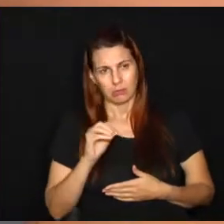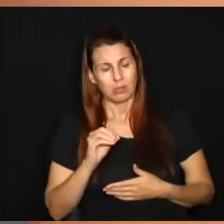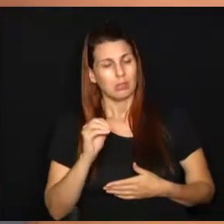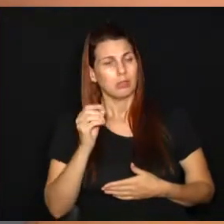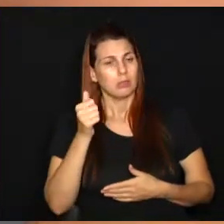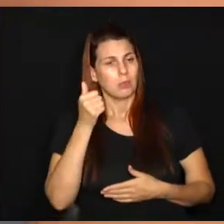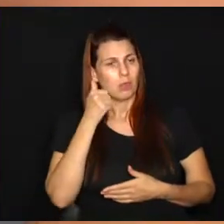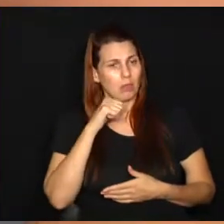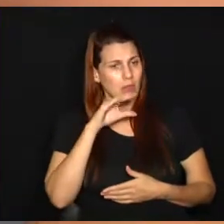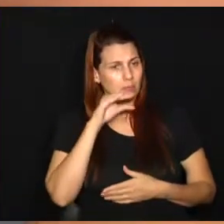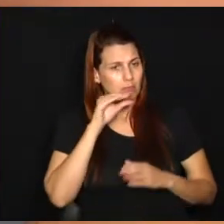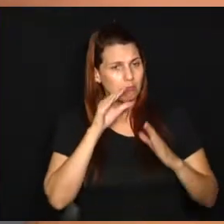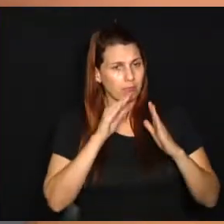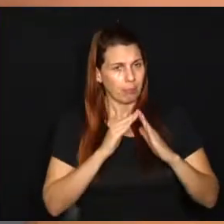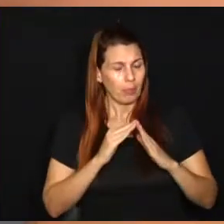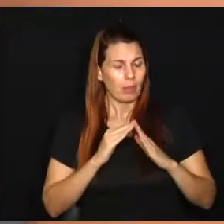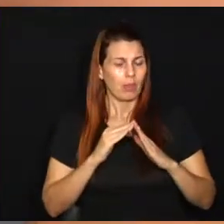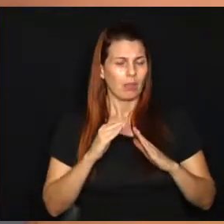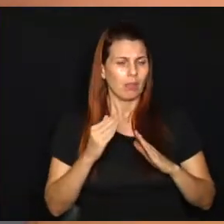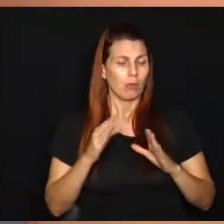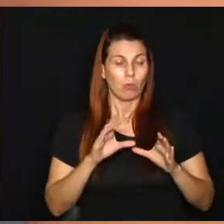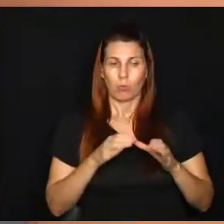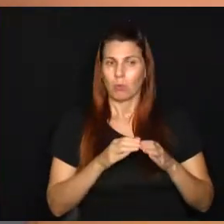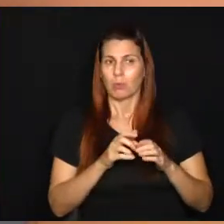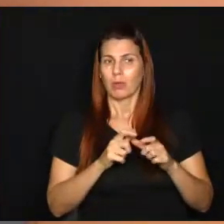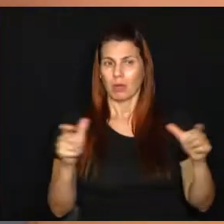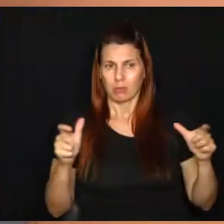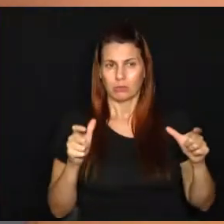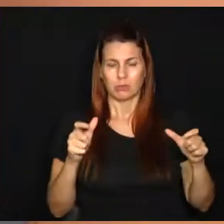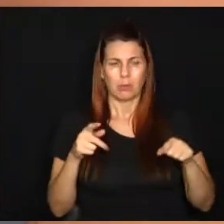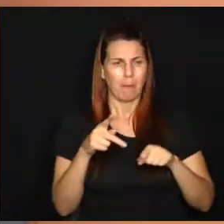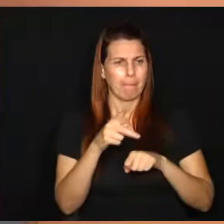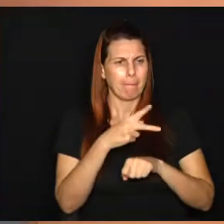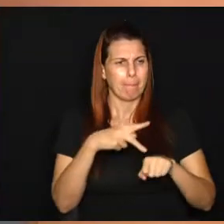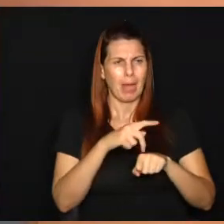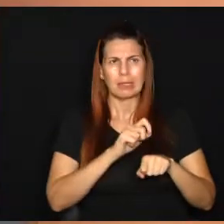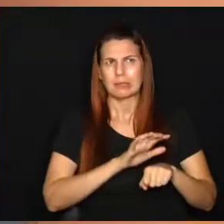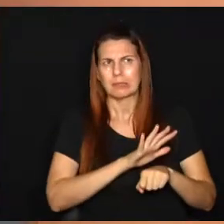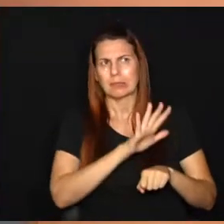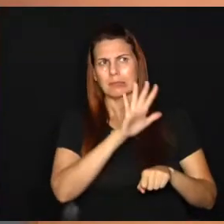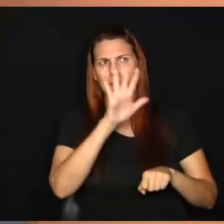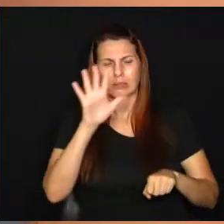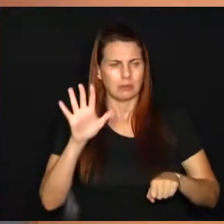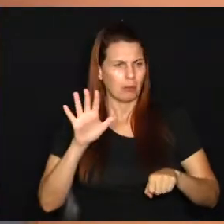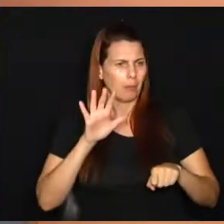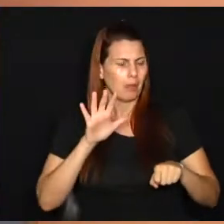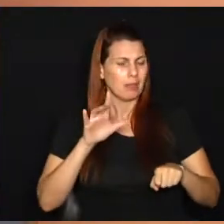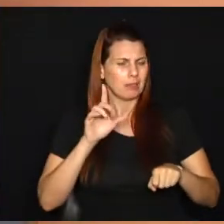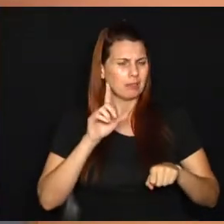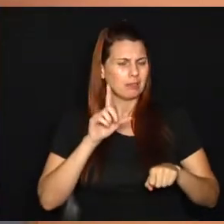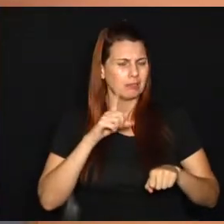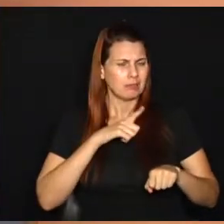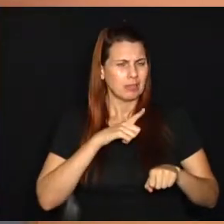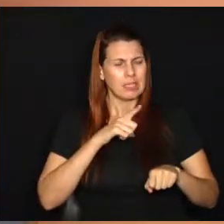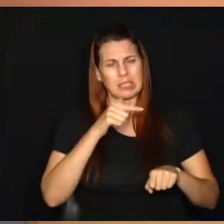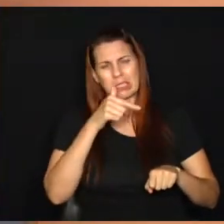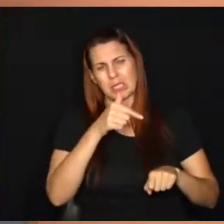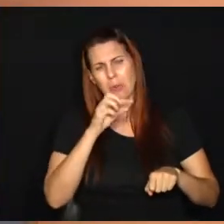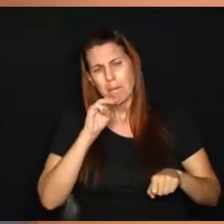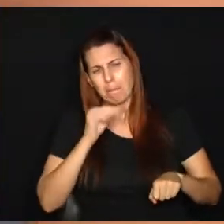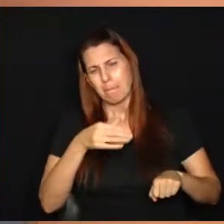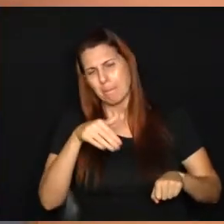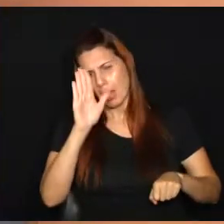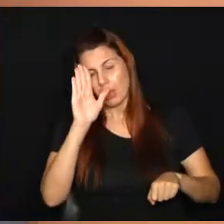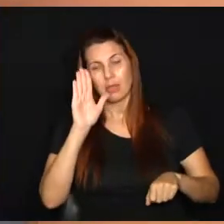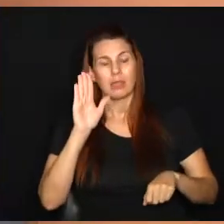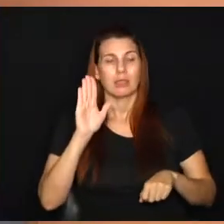uma categoria muito grande em todo o país, são mais de 7 milhões de trabalhadoras no Brasil, a